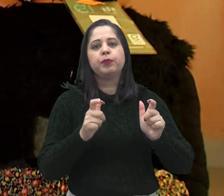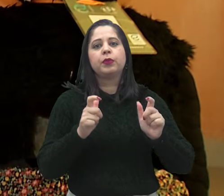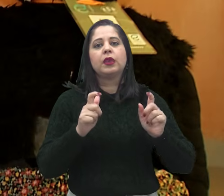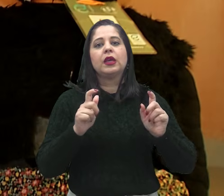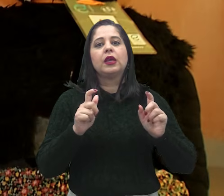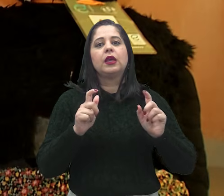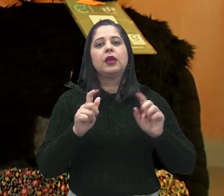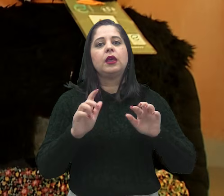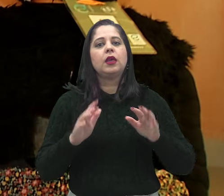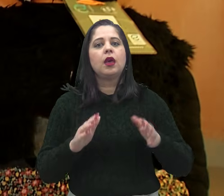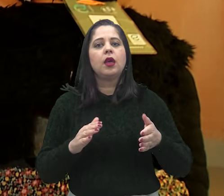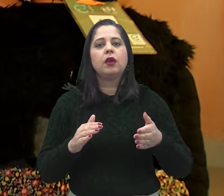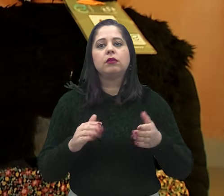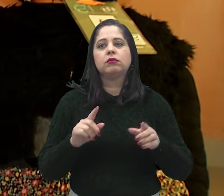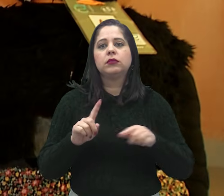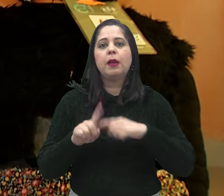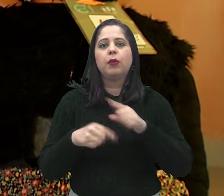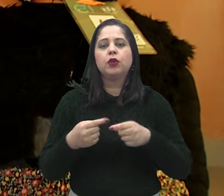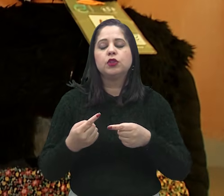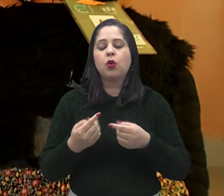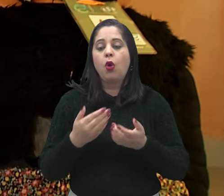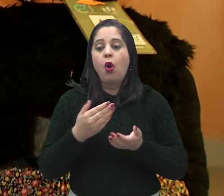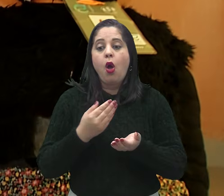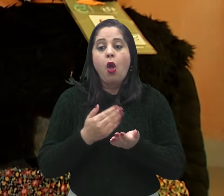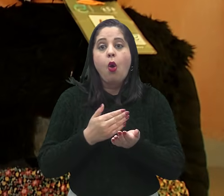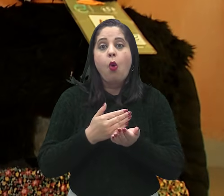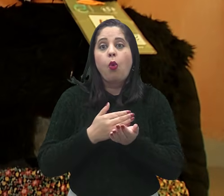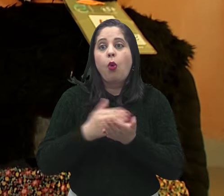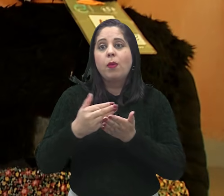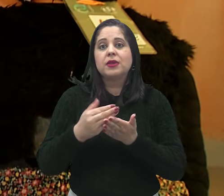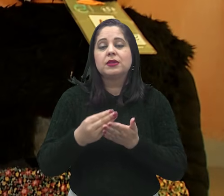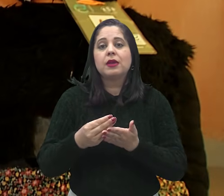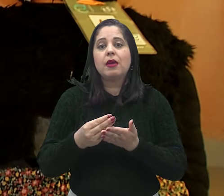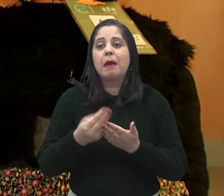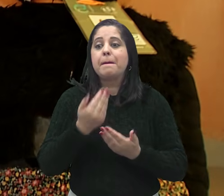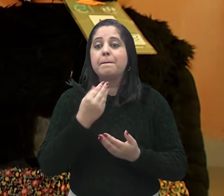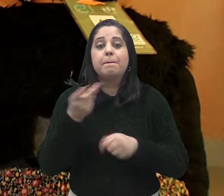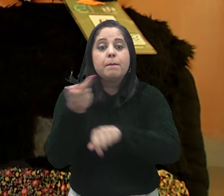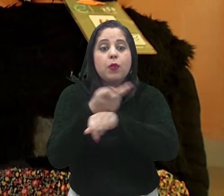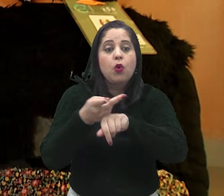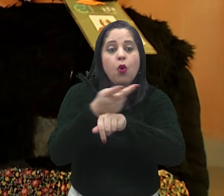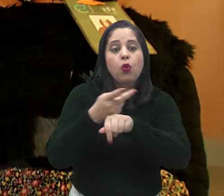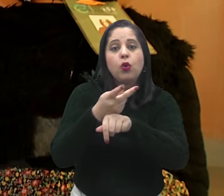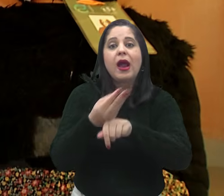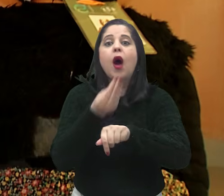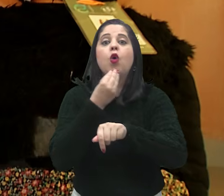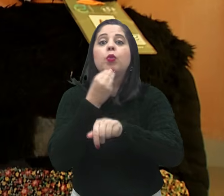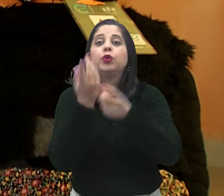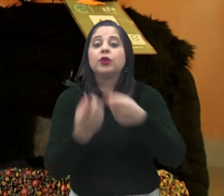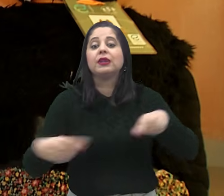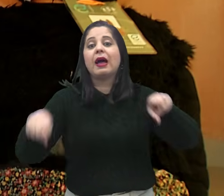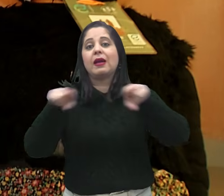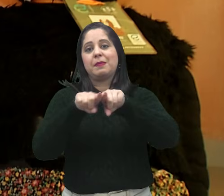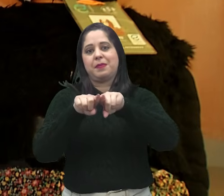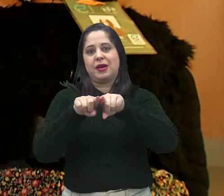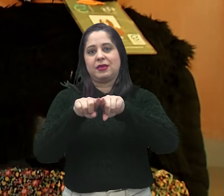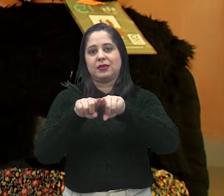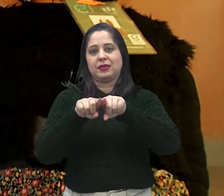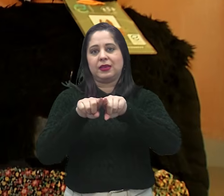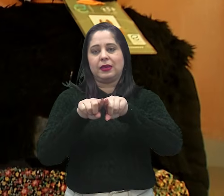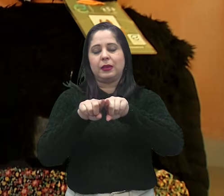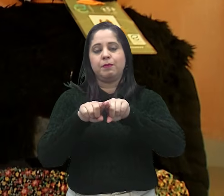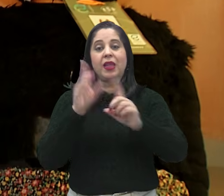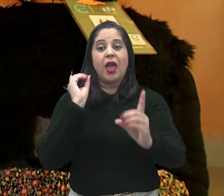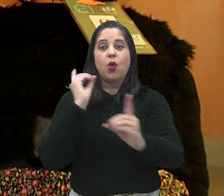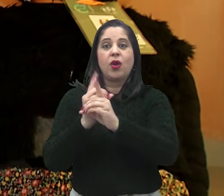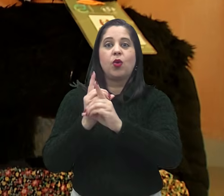quando a gente começamos a procurar oportunidades para financiar esse projeto, né? Foi quando encontramos um edital